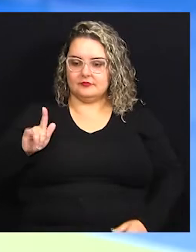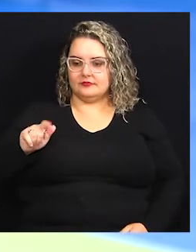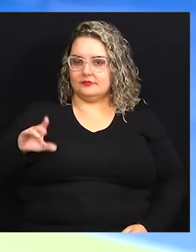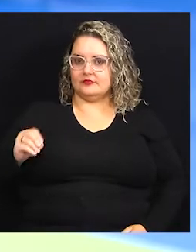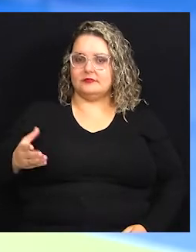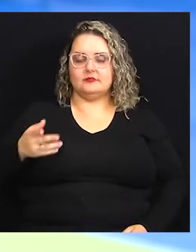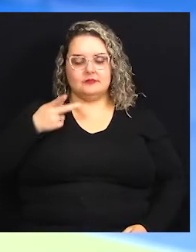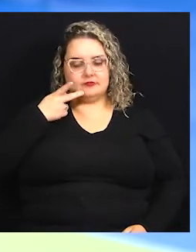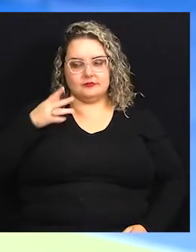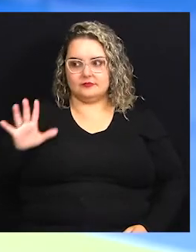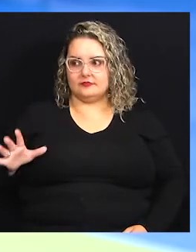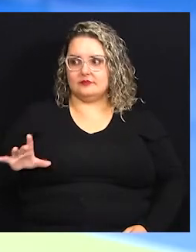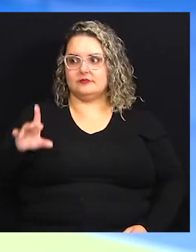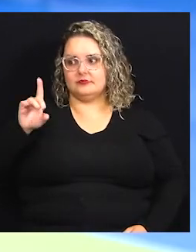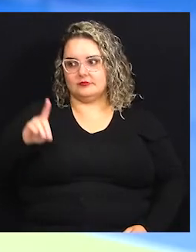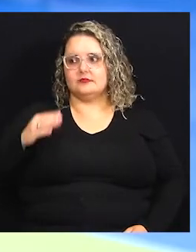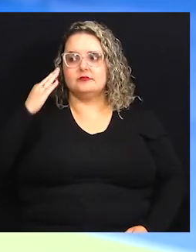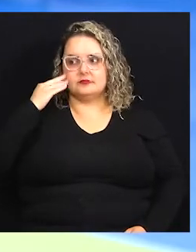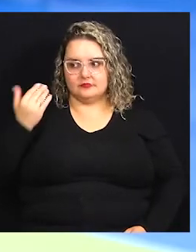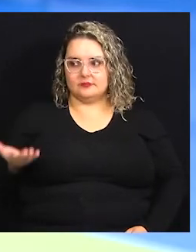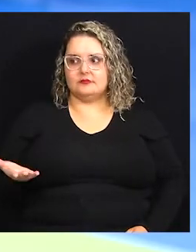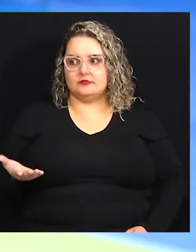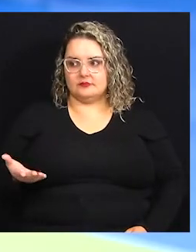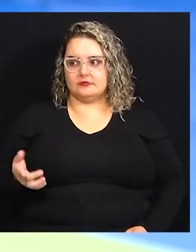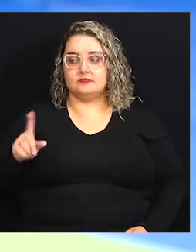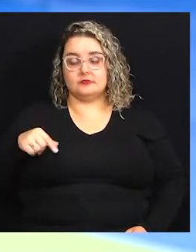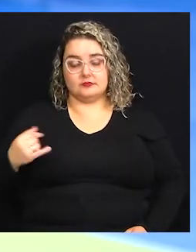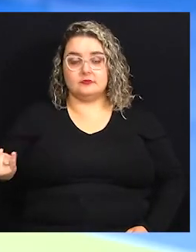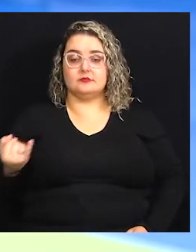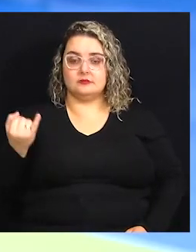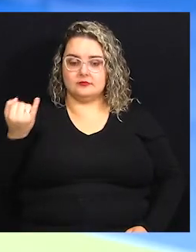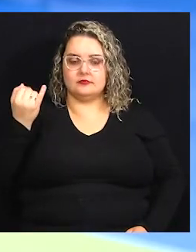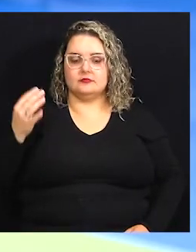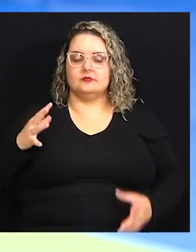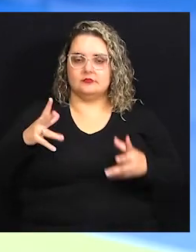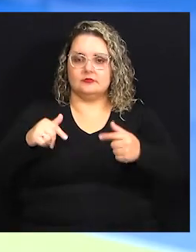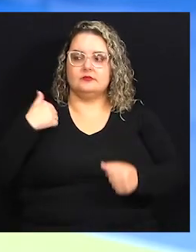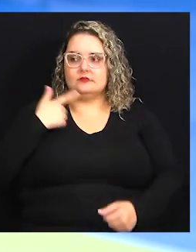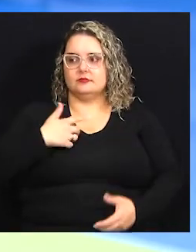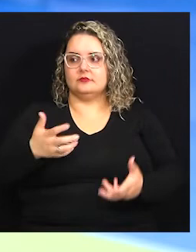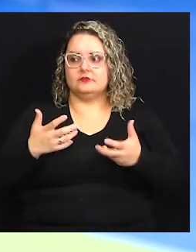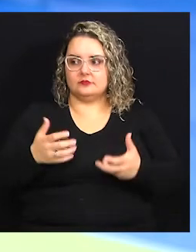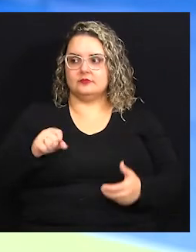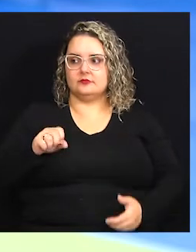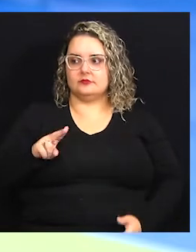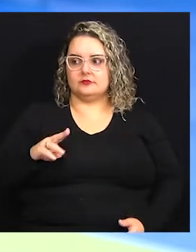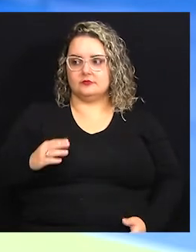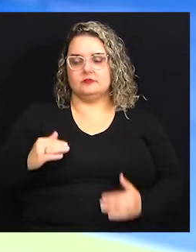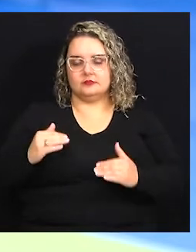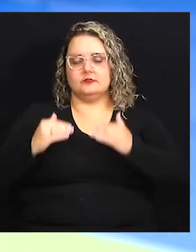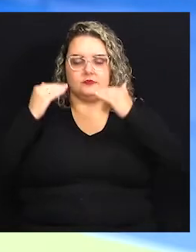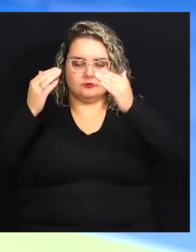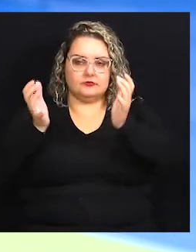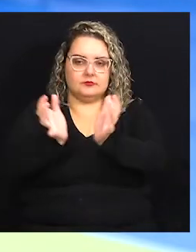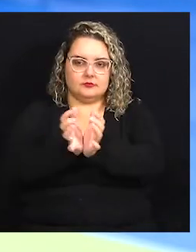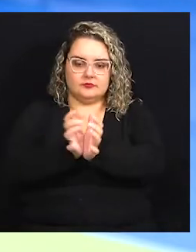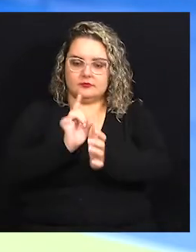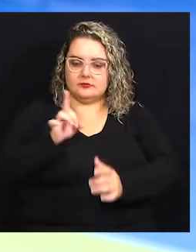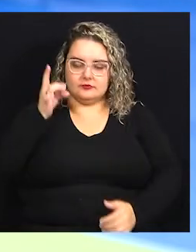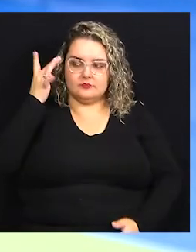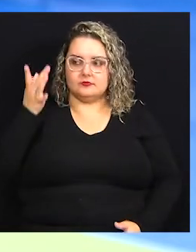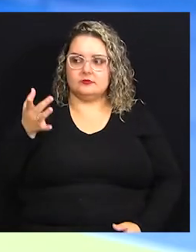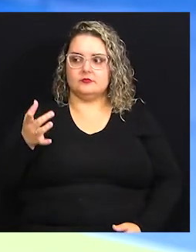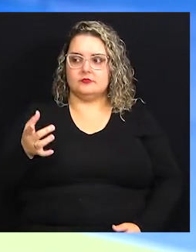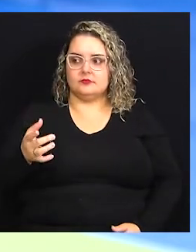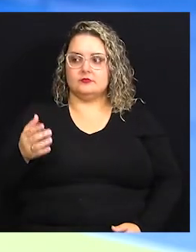ele que tem que correr atrás. A diretoria está a par disso, que é importantíssimo. Todos nós queremos subir a equipe. Não vai ser fácil,